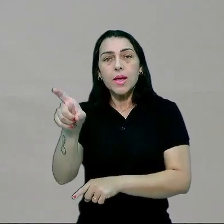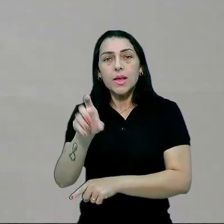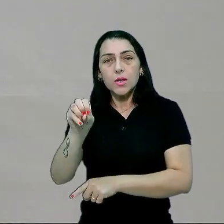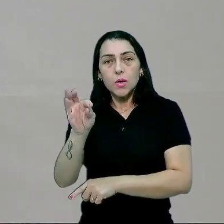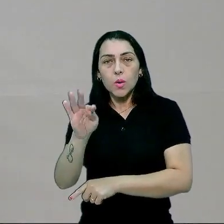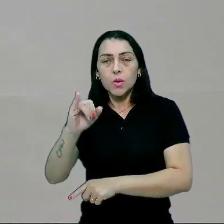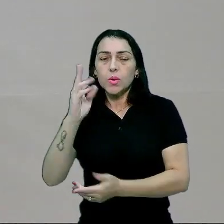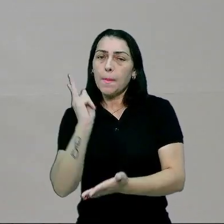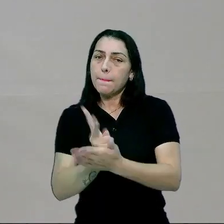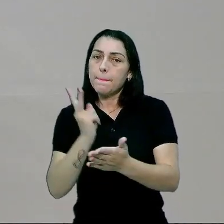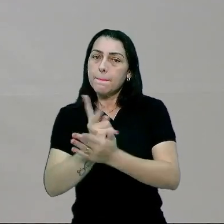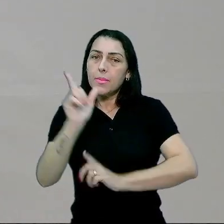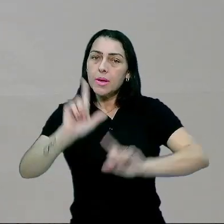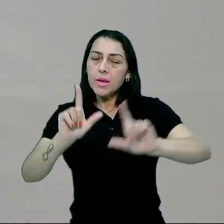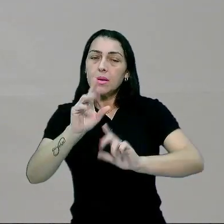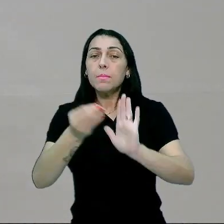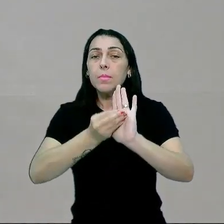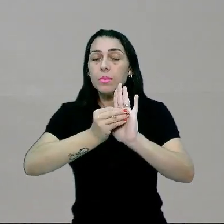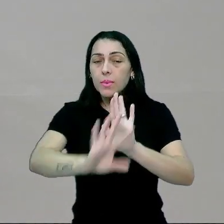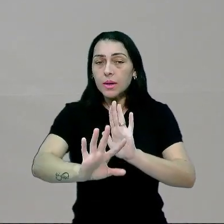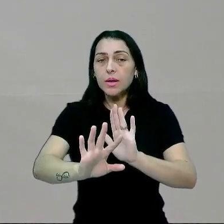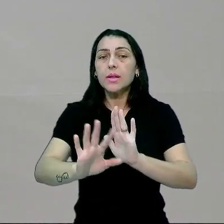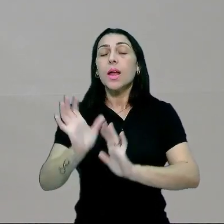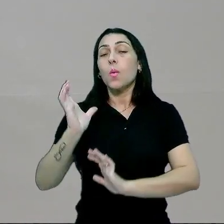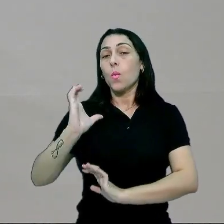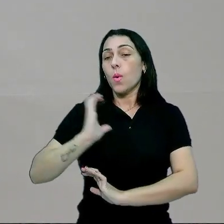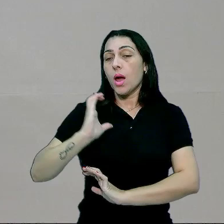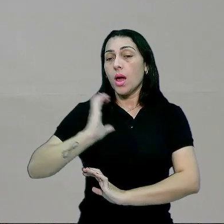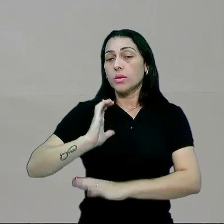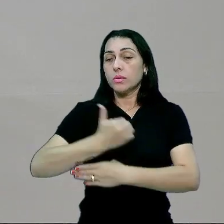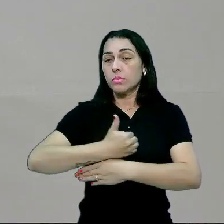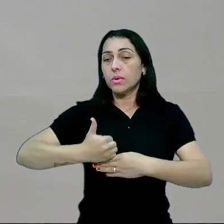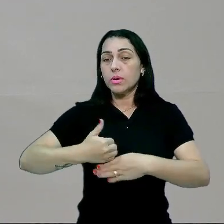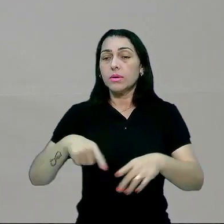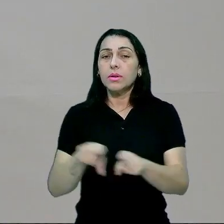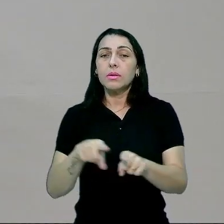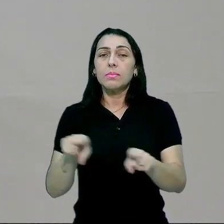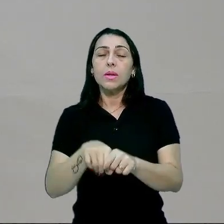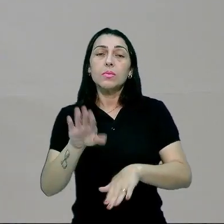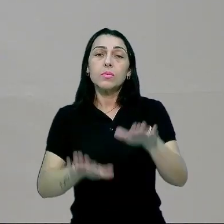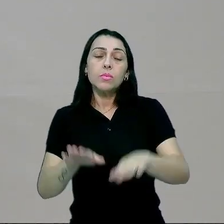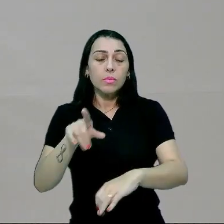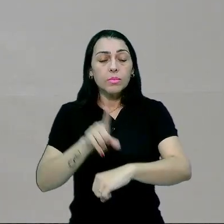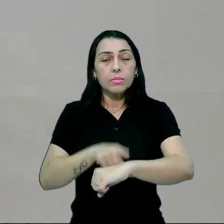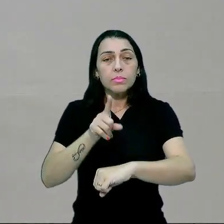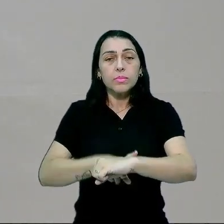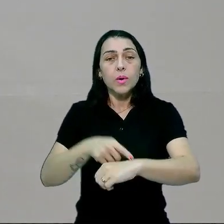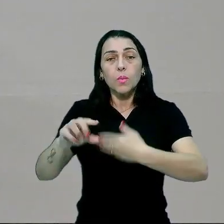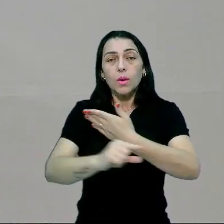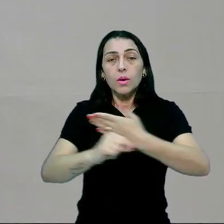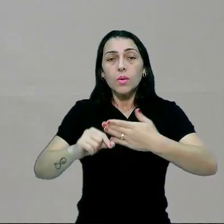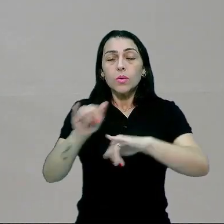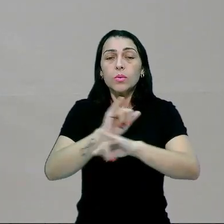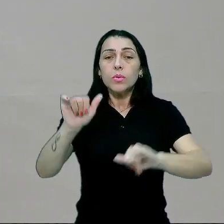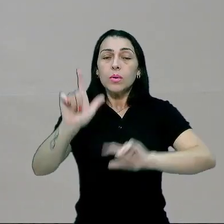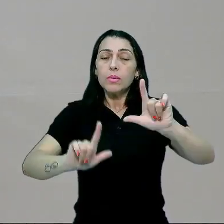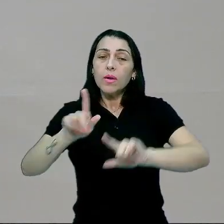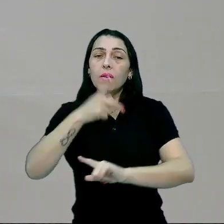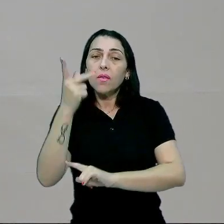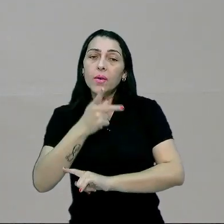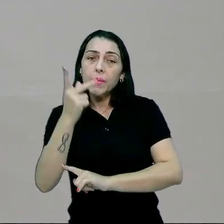numa mesma propaganda. E o apelo, né, ético e moral. Num determinado momento, o autor da propaganda, ele diz